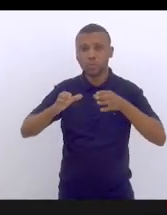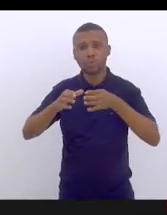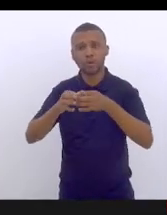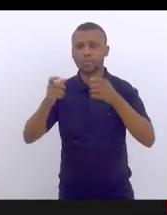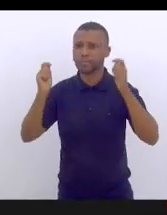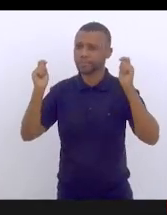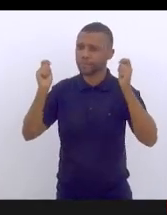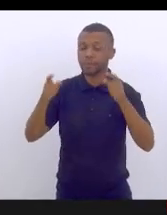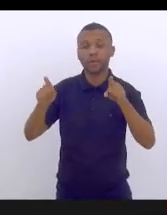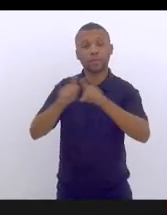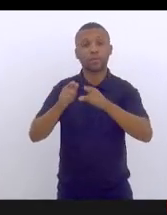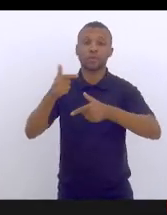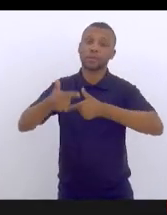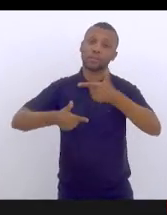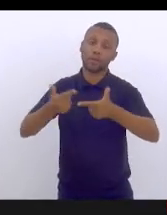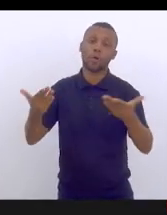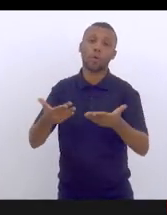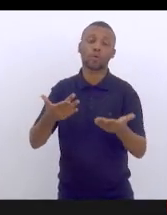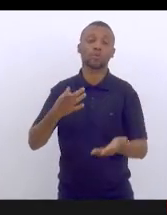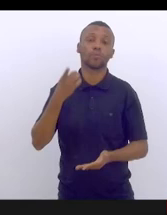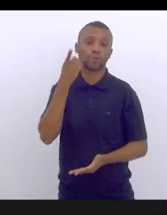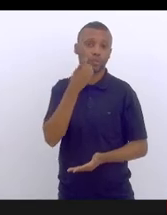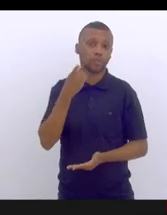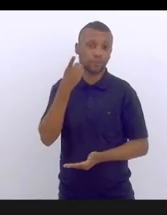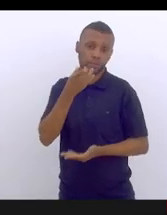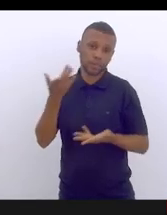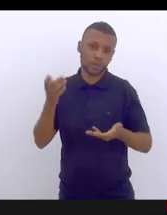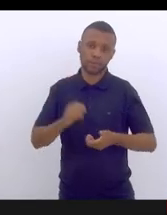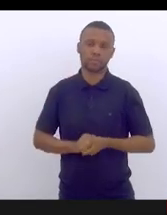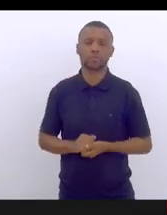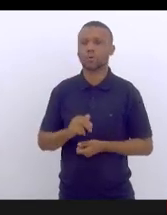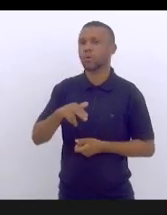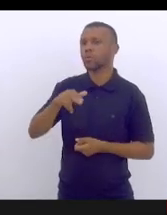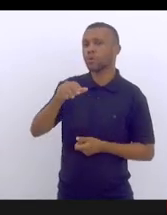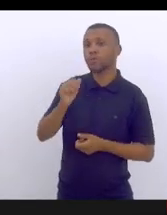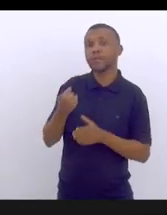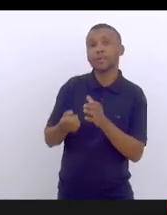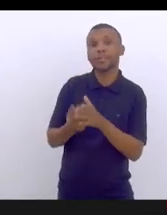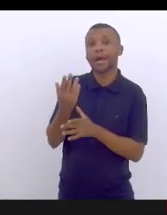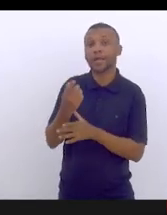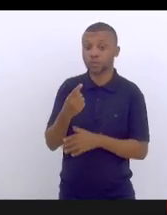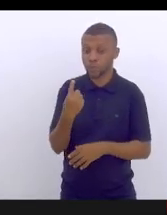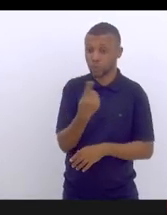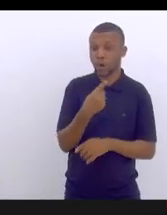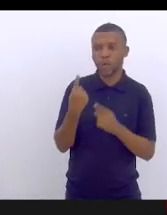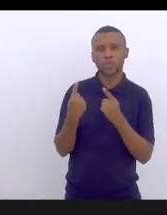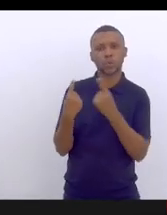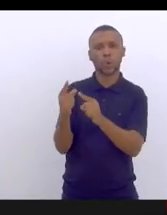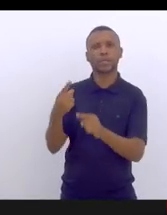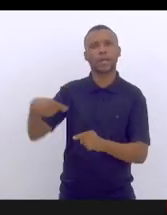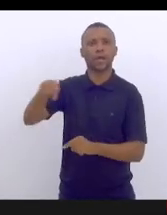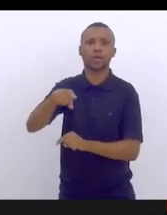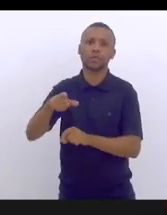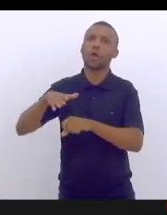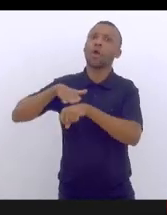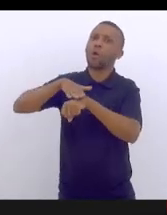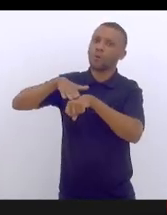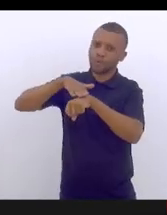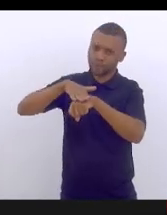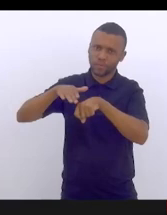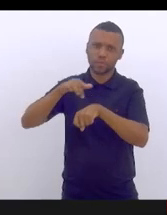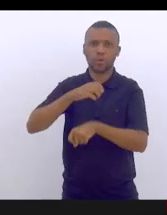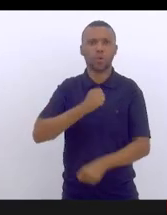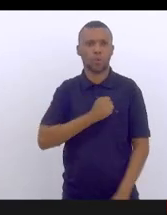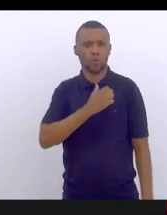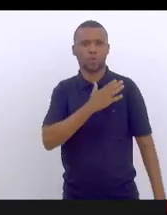como hoje como deputado. Em momento algum, pode-se criar essa figura do nós contra eles. Eu conversei muito com o Coronel Paul Robert,